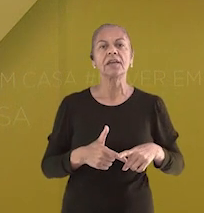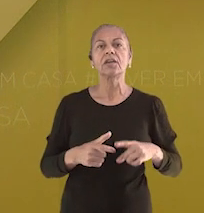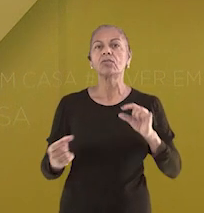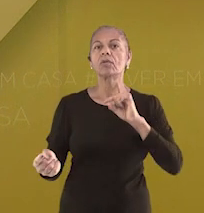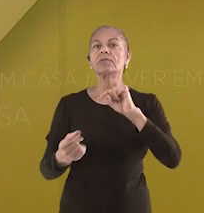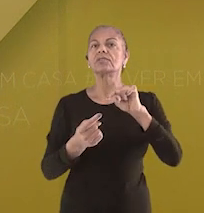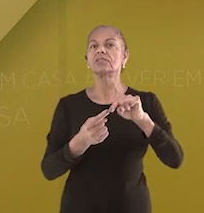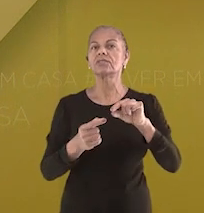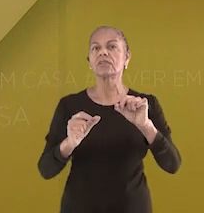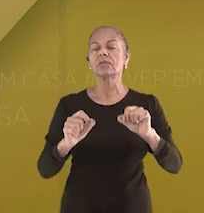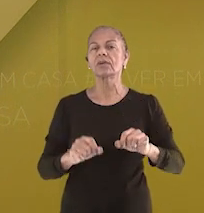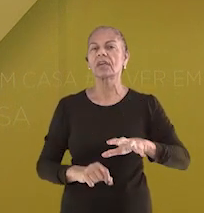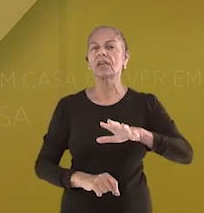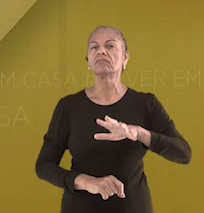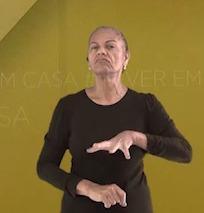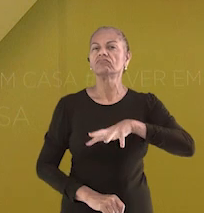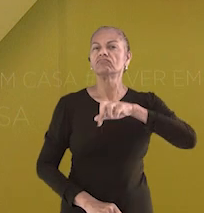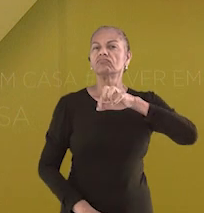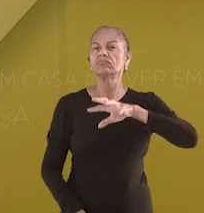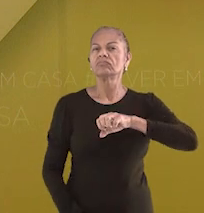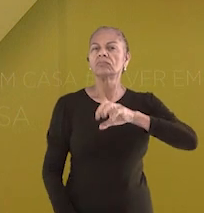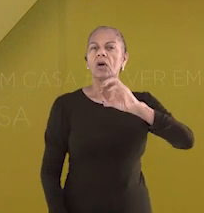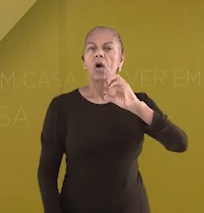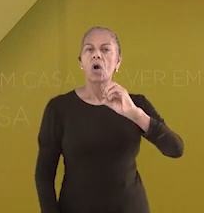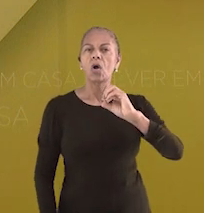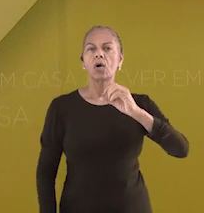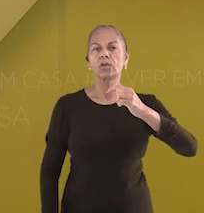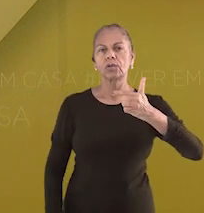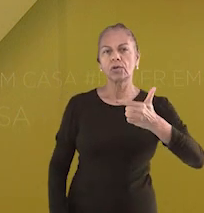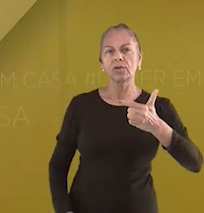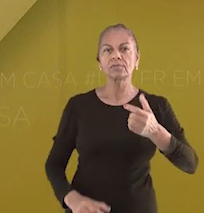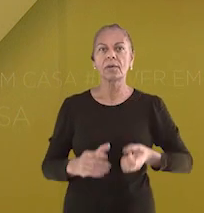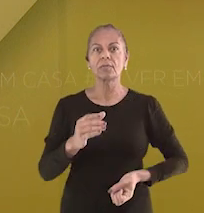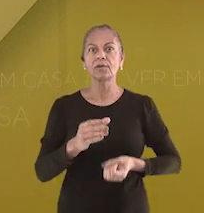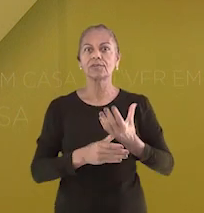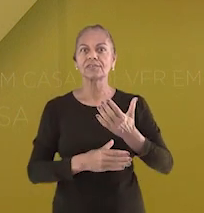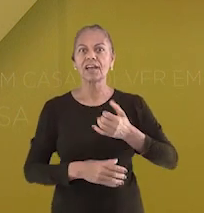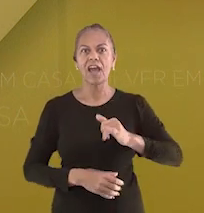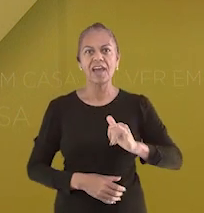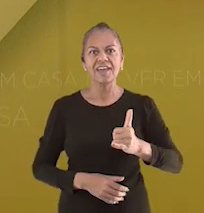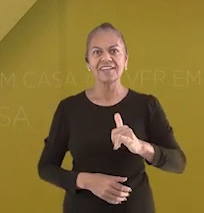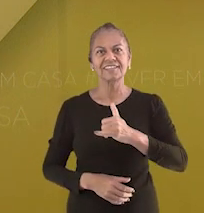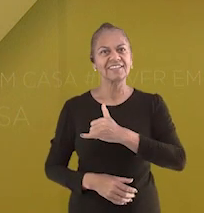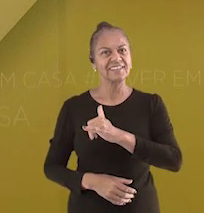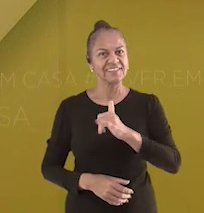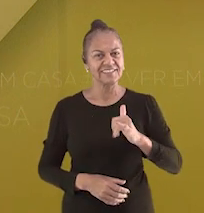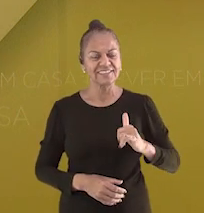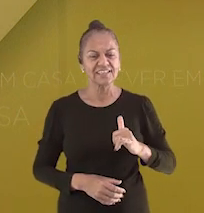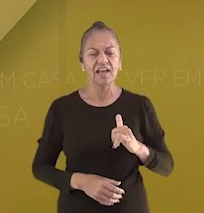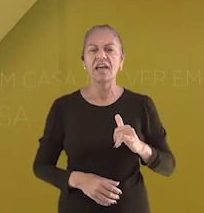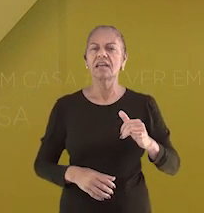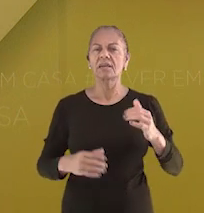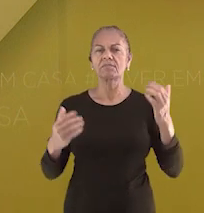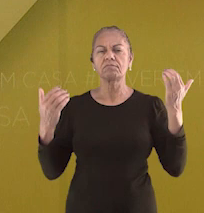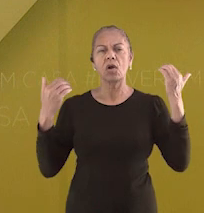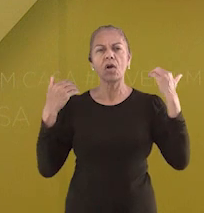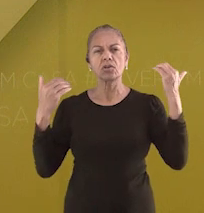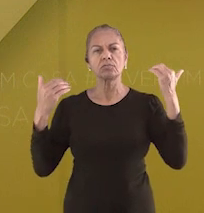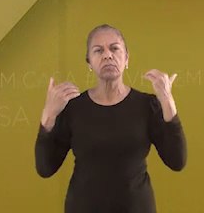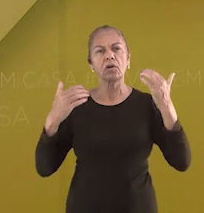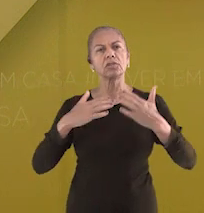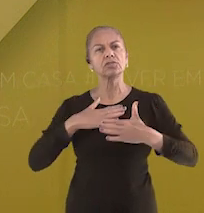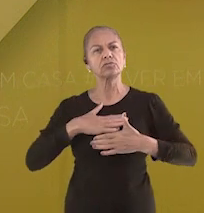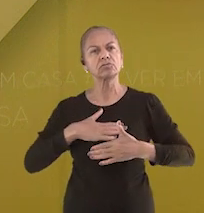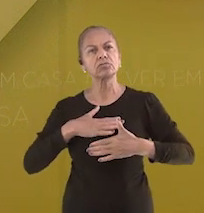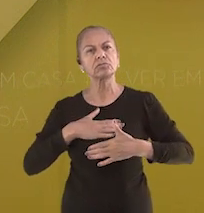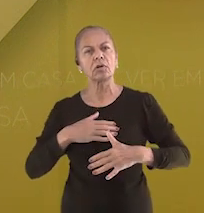de energia. A principal característica desse tipo de exercício é a intensidade baixa ou moderada e a duração